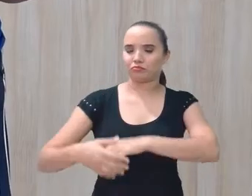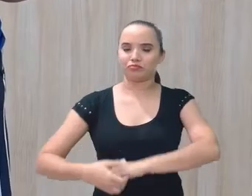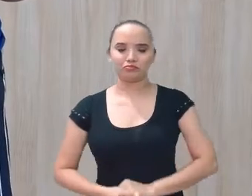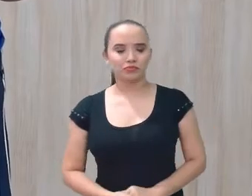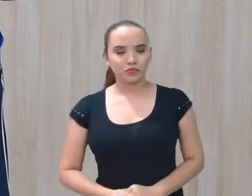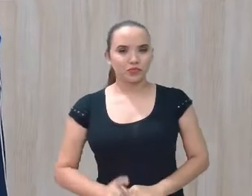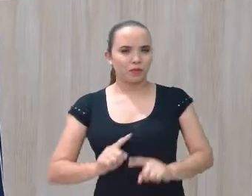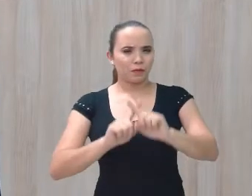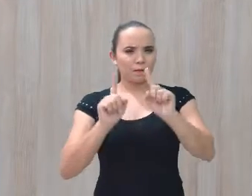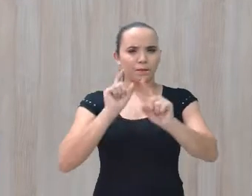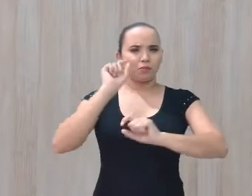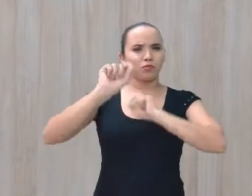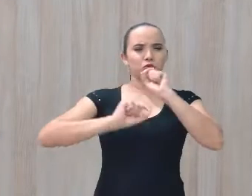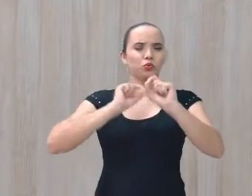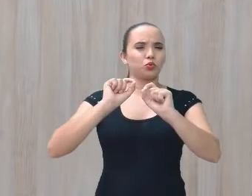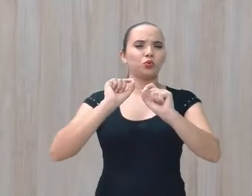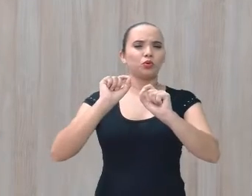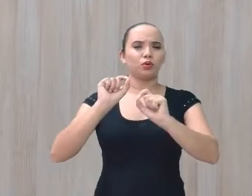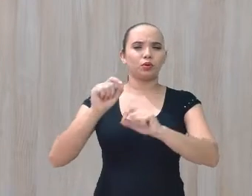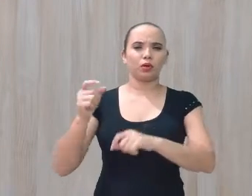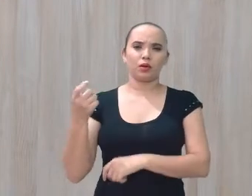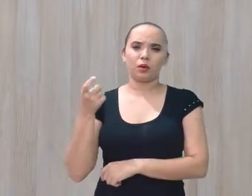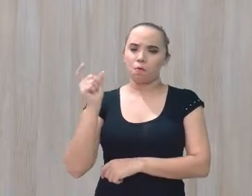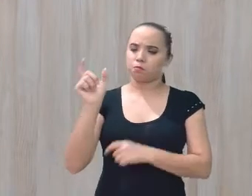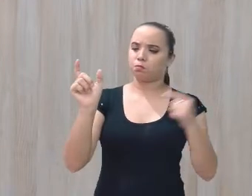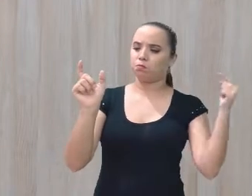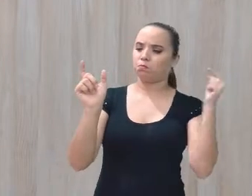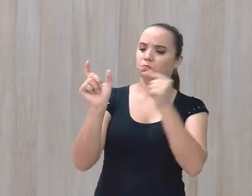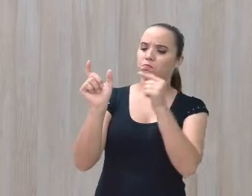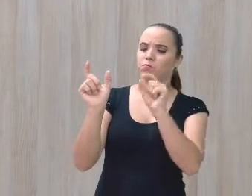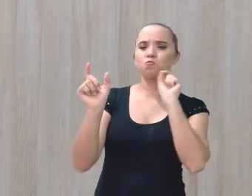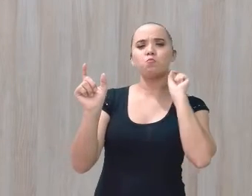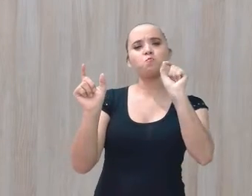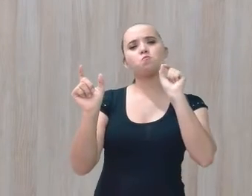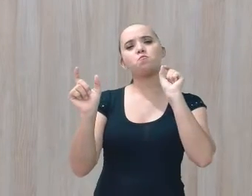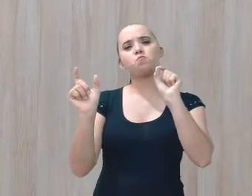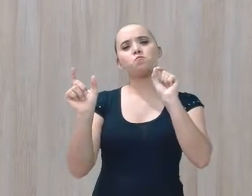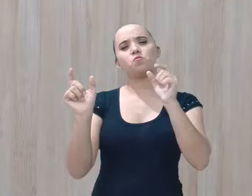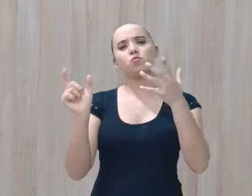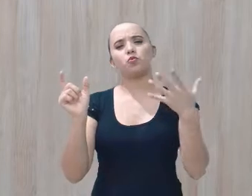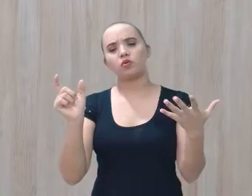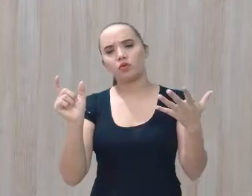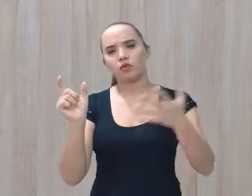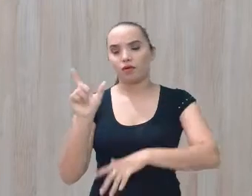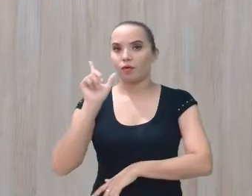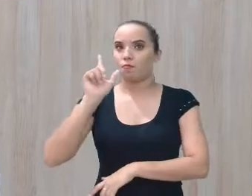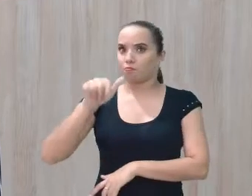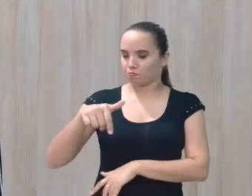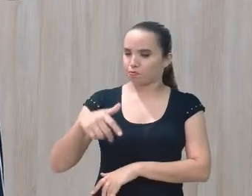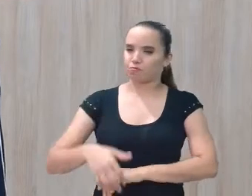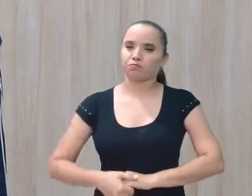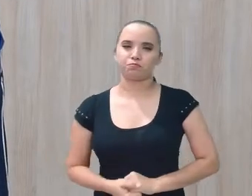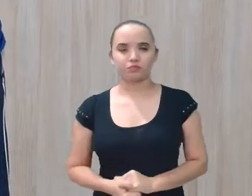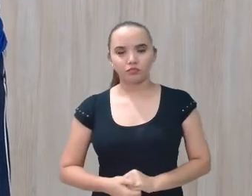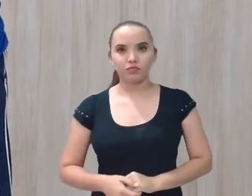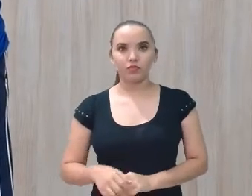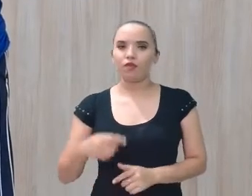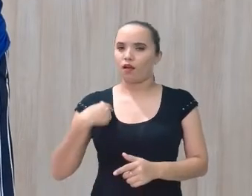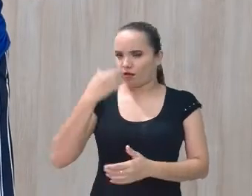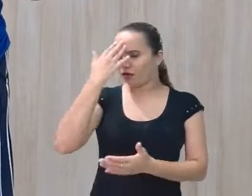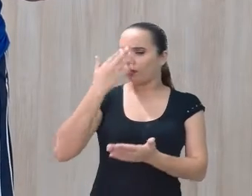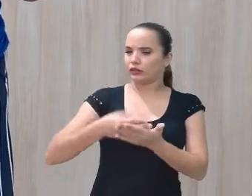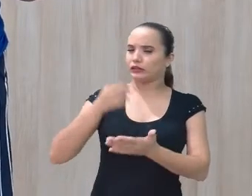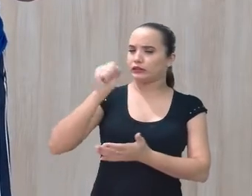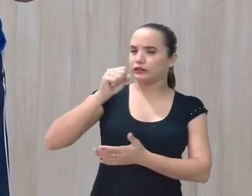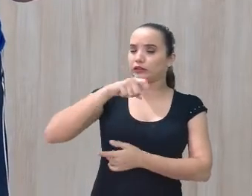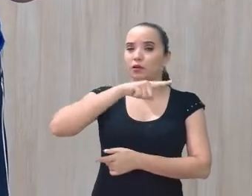é isso? Você já pensou sobre isso? Sobre o que é onomatopeia? Certamente, porque vocês estudam